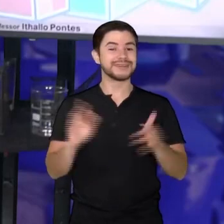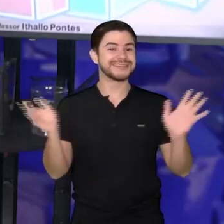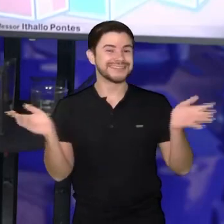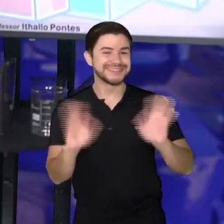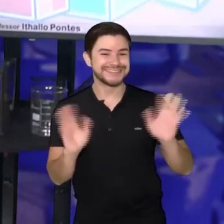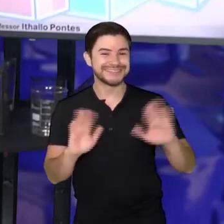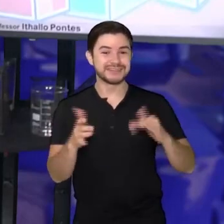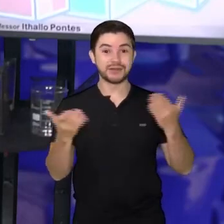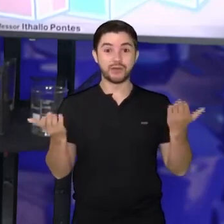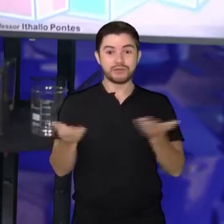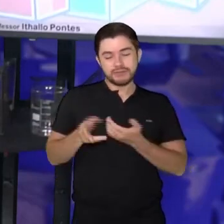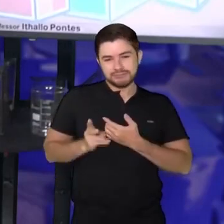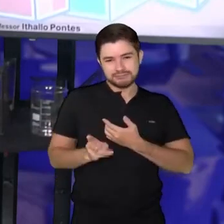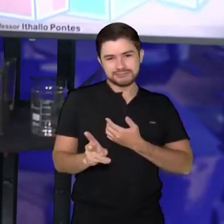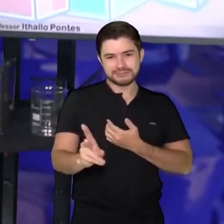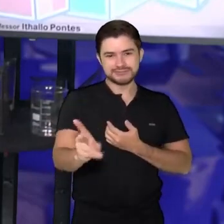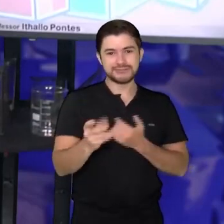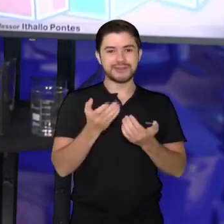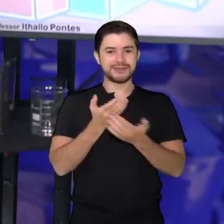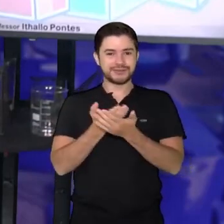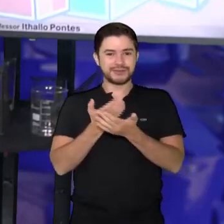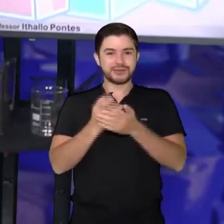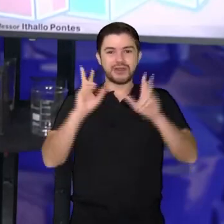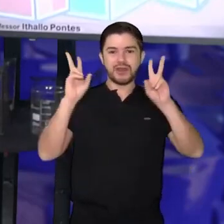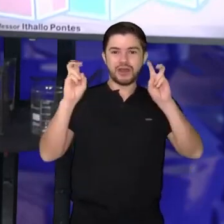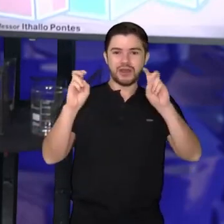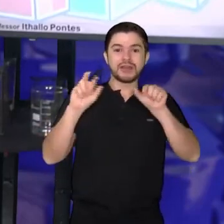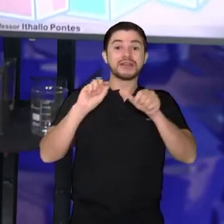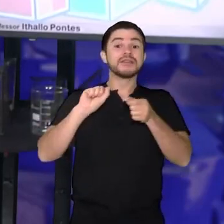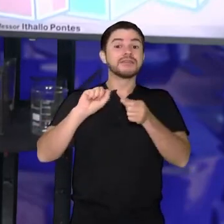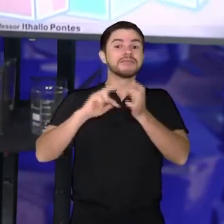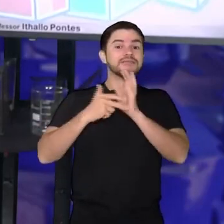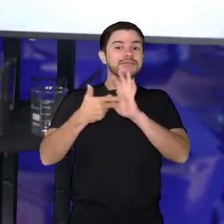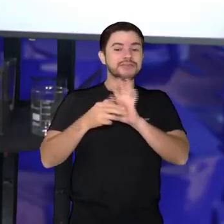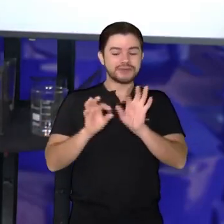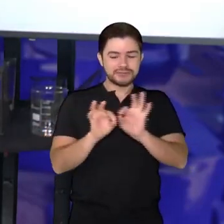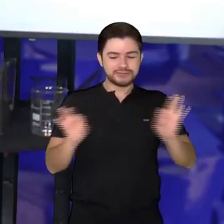Olá pessoal, vamos dar continuidade ao assunto de volume, tá?